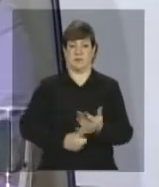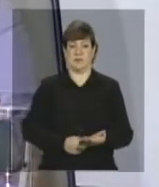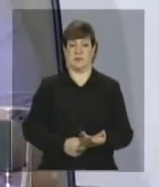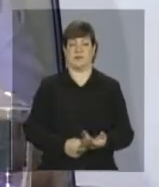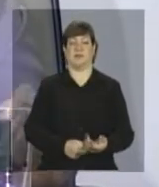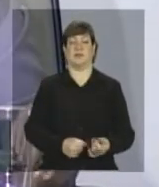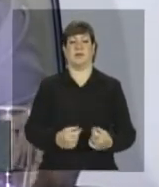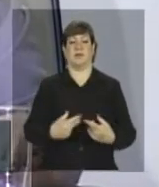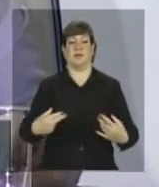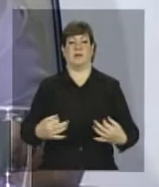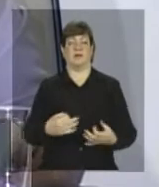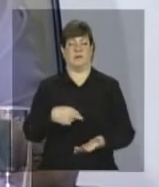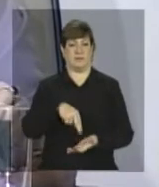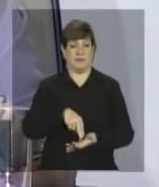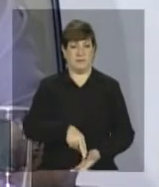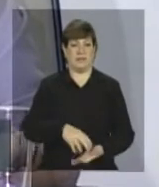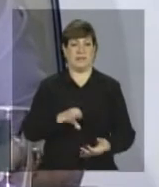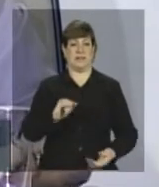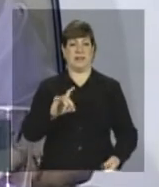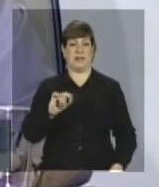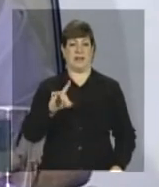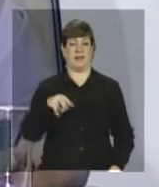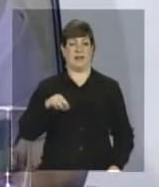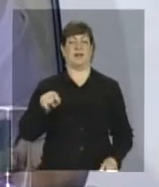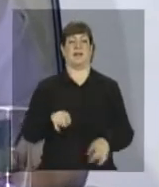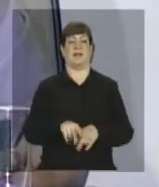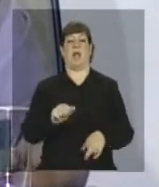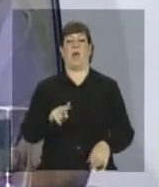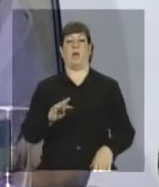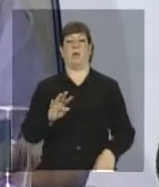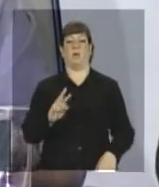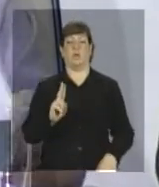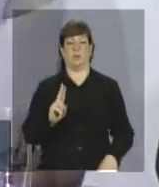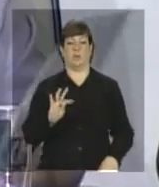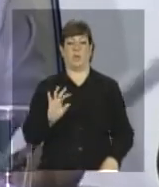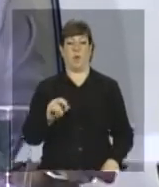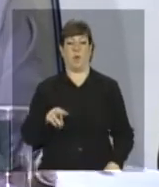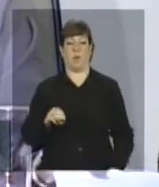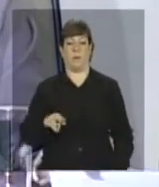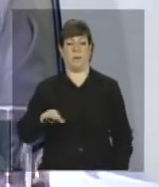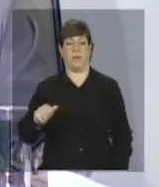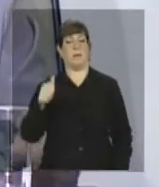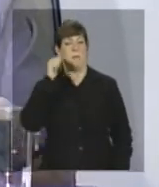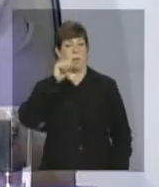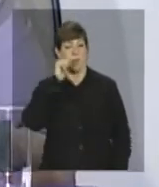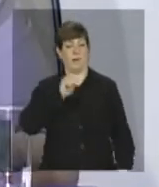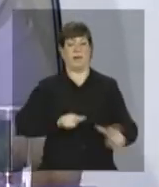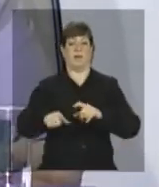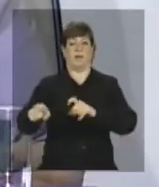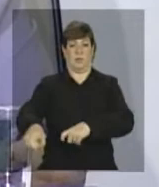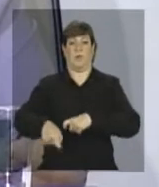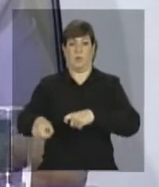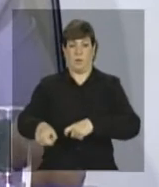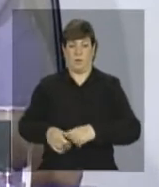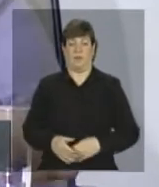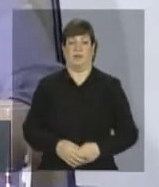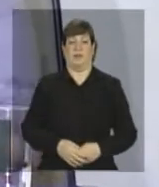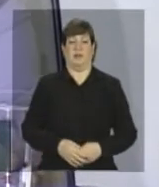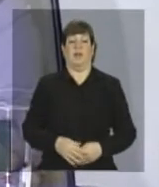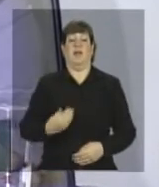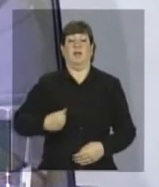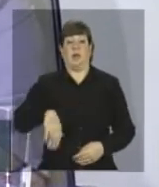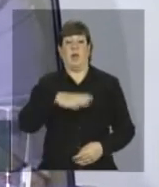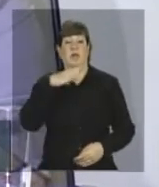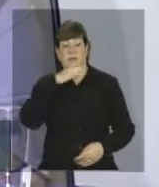a consolidação da cidadania e da autonomia das mulheres rurais. Consideramos que a autonomia